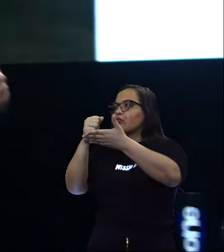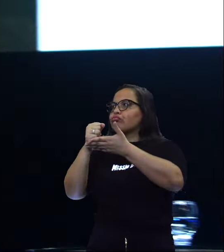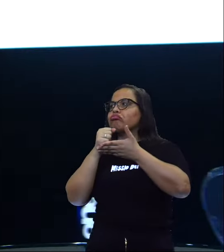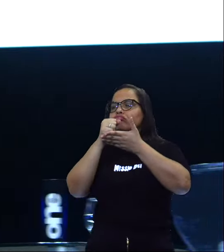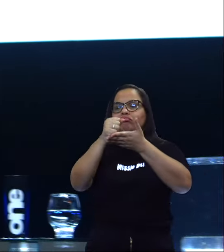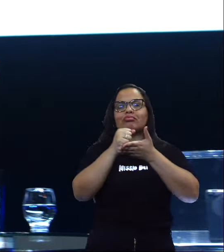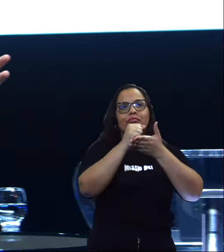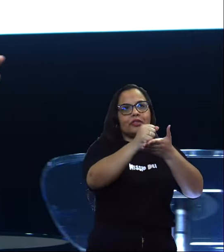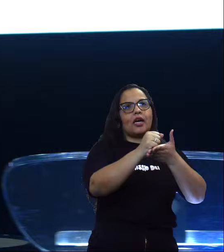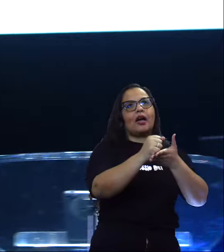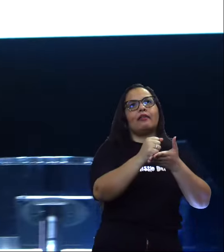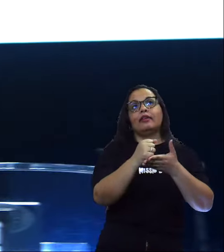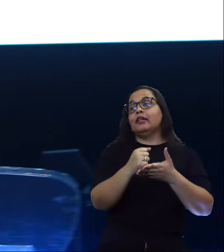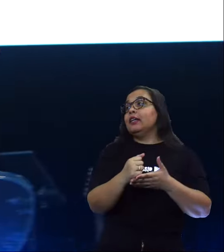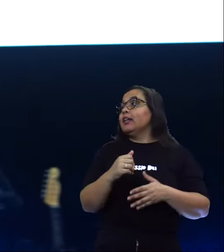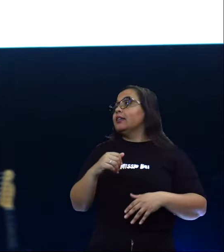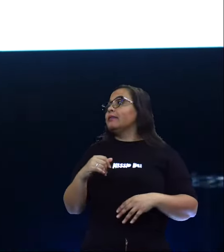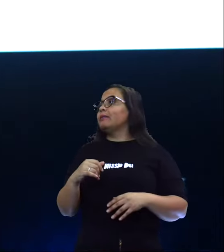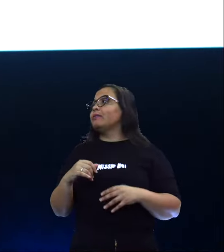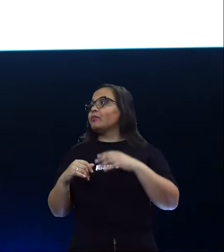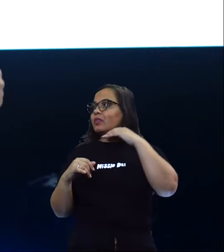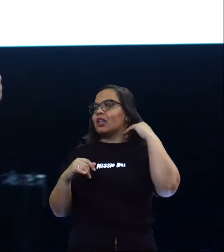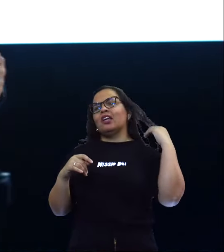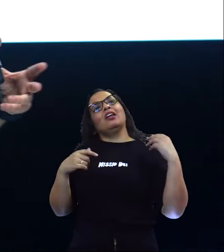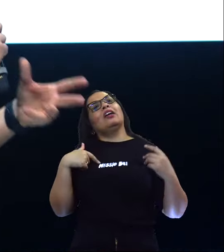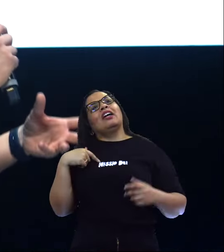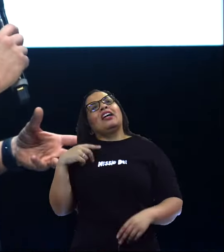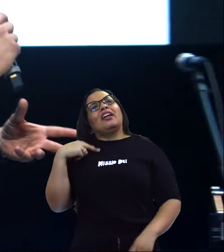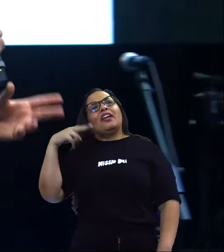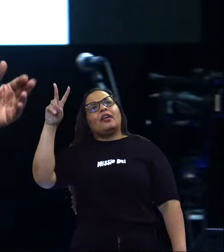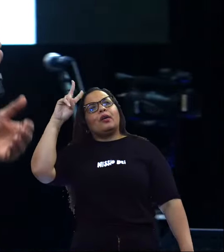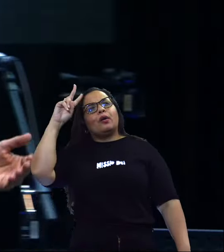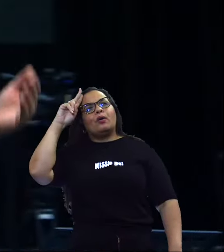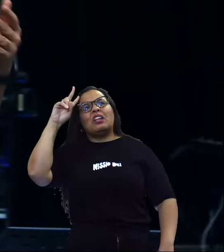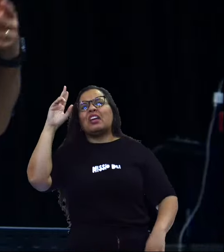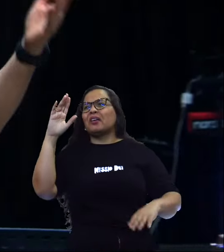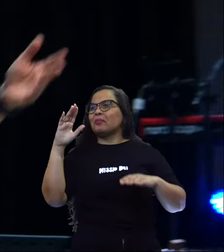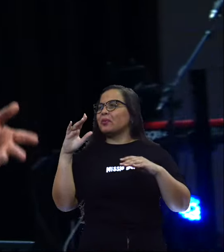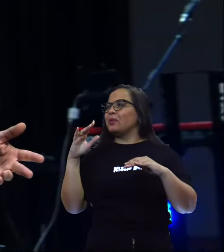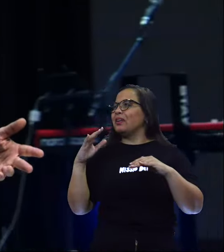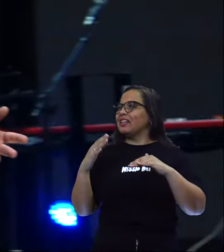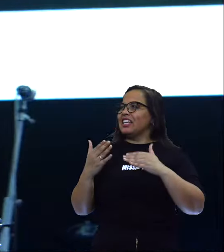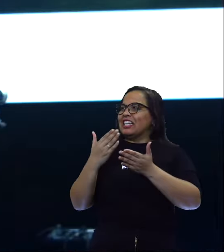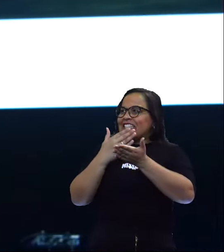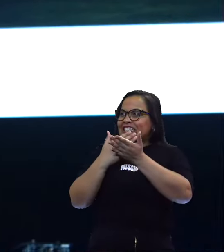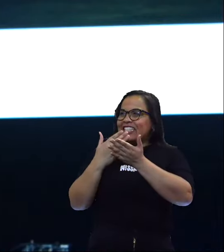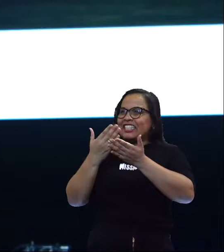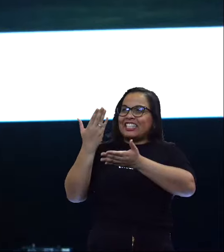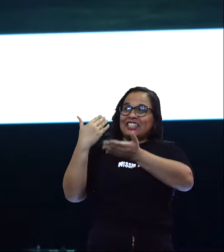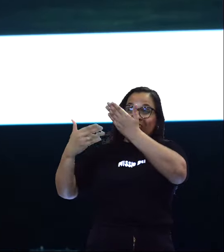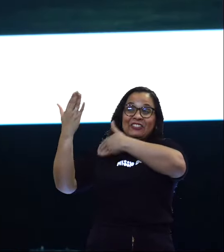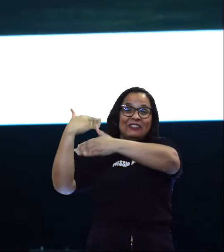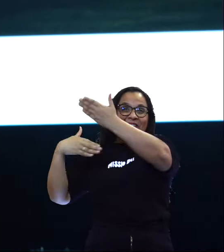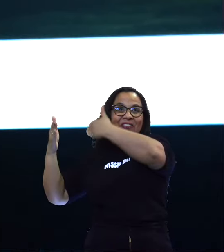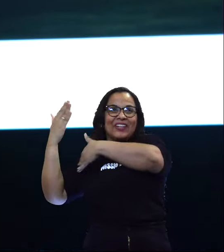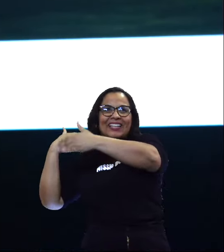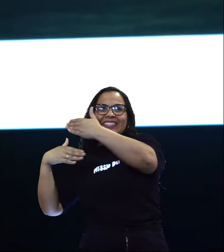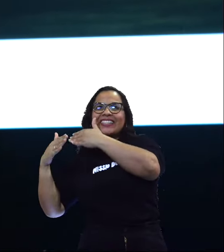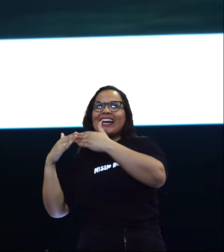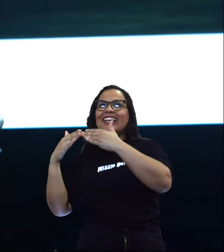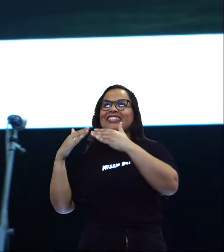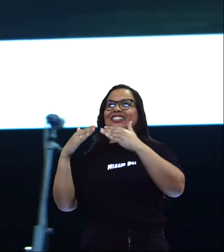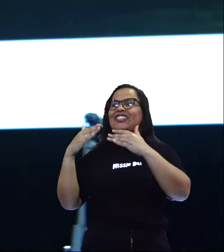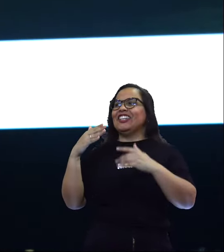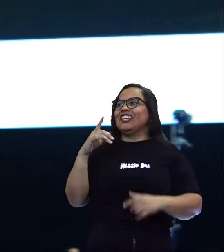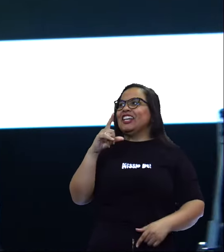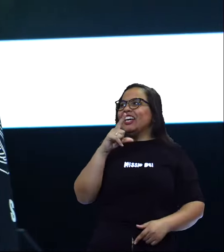ainda na capela, que a capela foi ficando lotada. O Michel tirava o sapato do pé e subia a pregar só de meia. Não sei se tem alguém dessa época aí também, que eram umas coisas